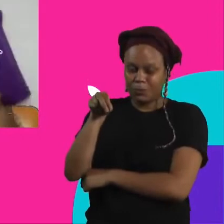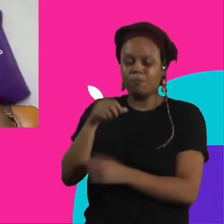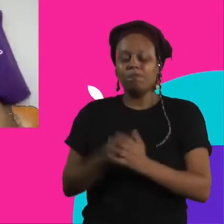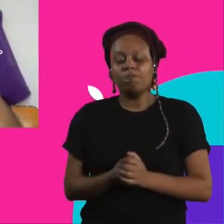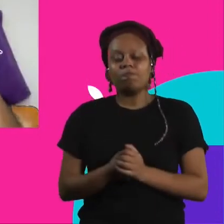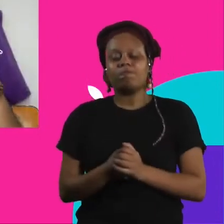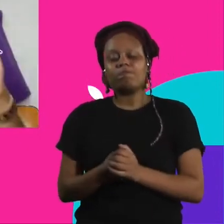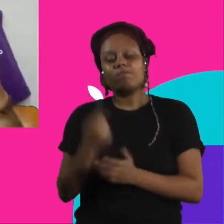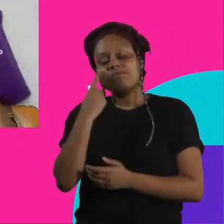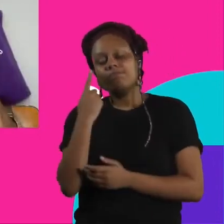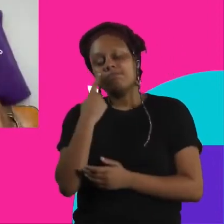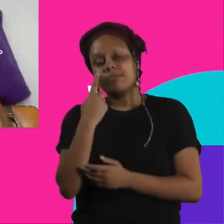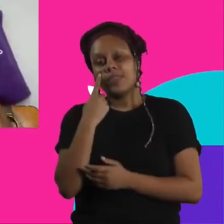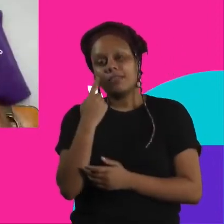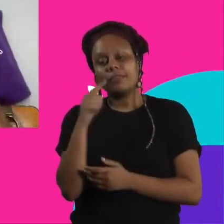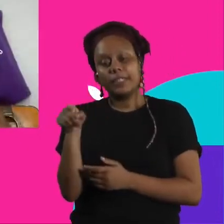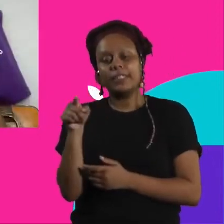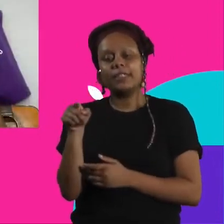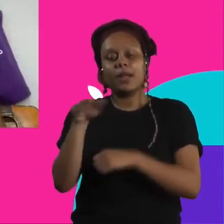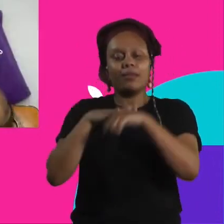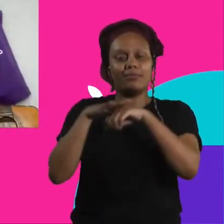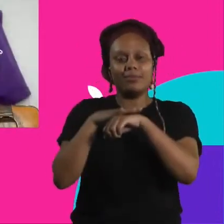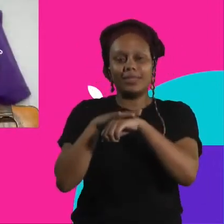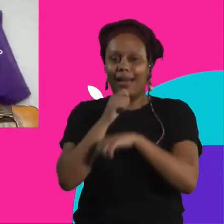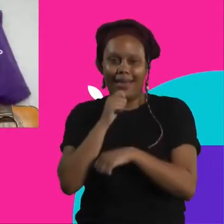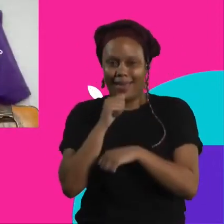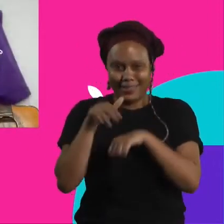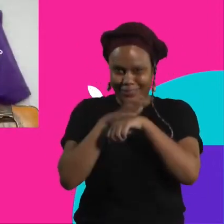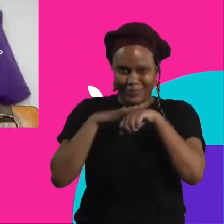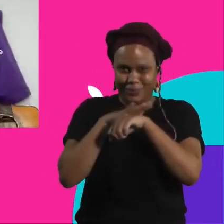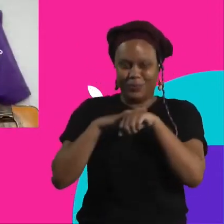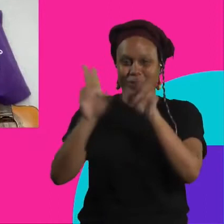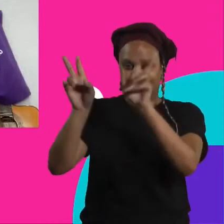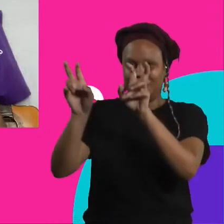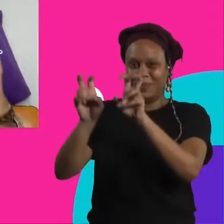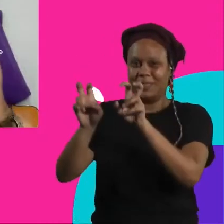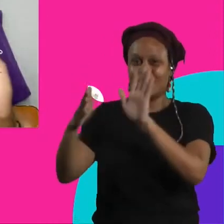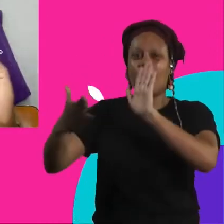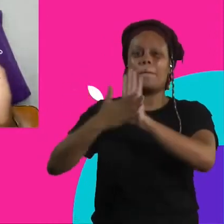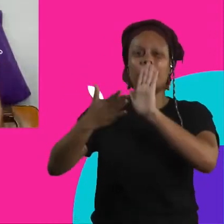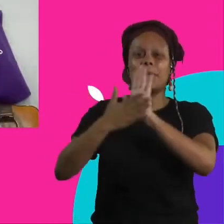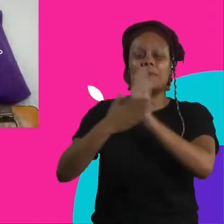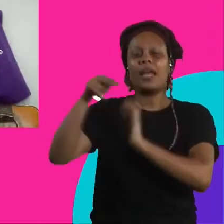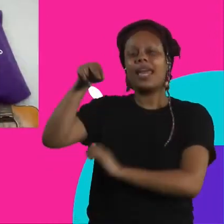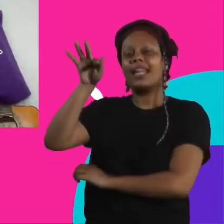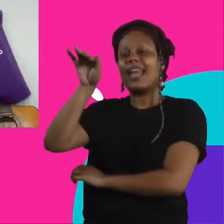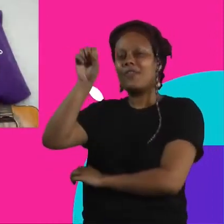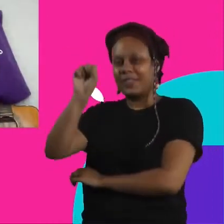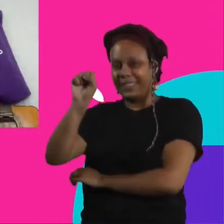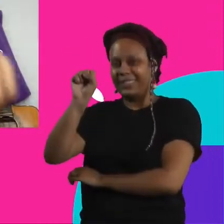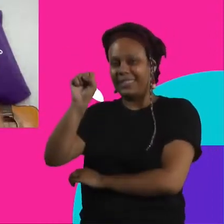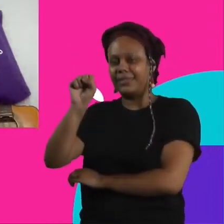está na nossa chamada, que a gente não falou por enquanto aqui, eu vou me propor a falar sobre ele, que são os NFTs, que é uma